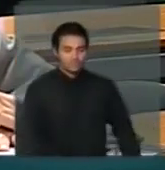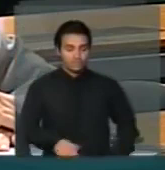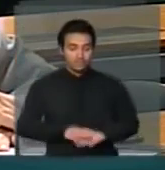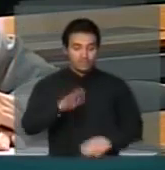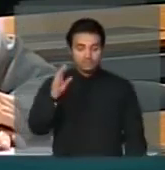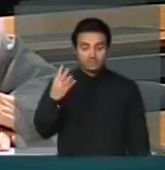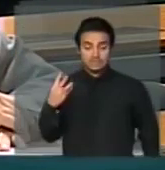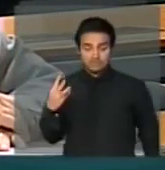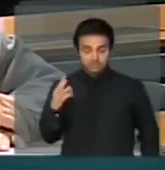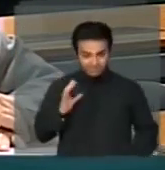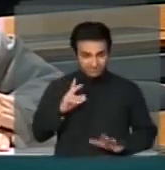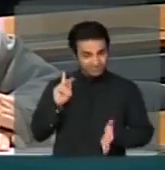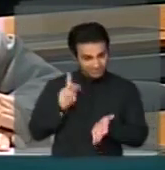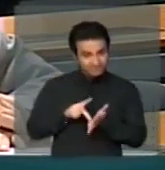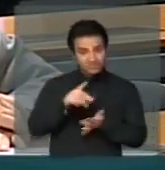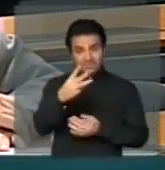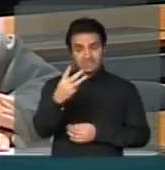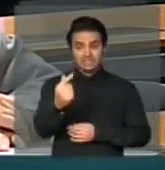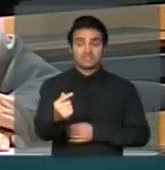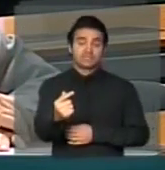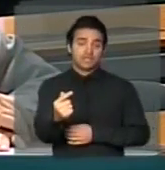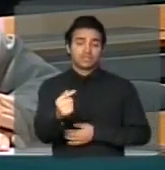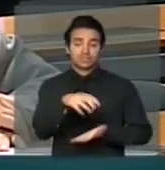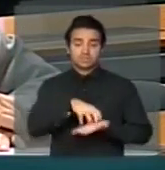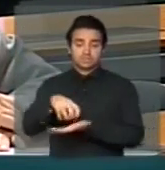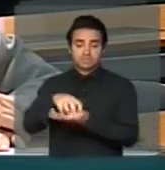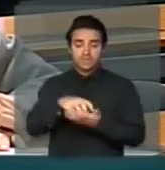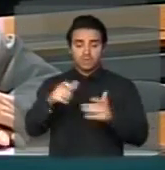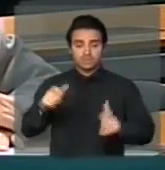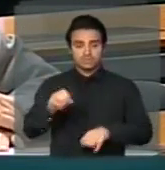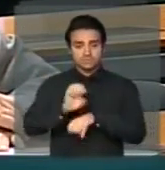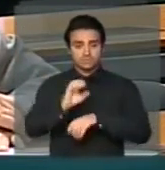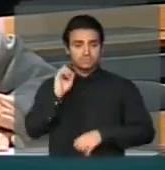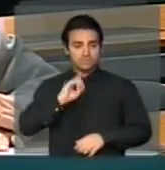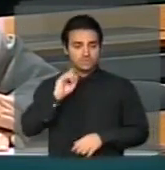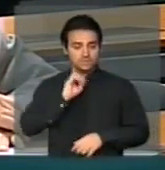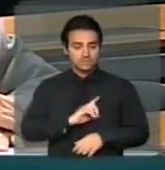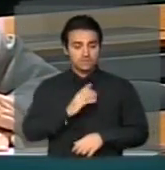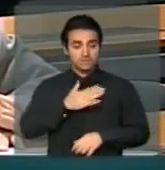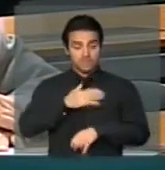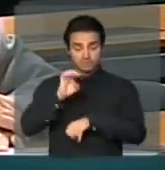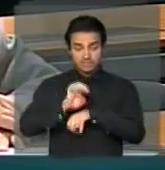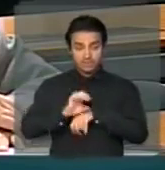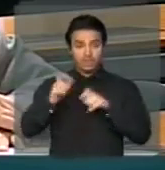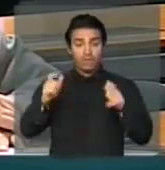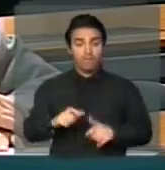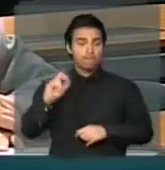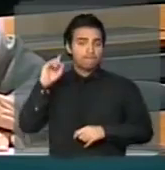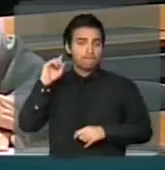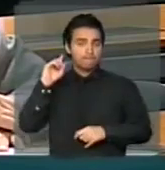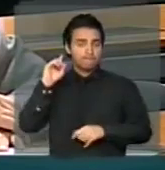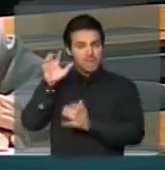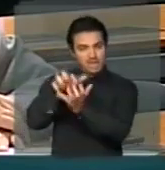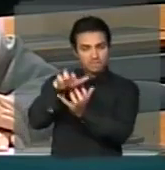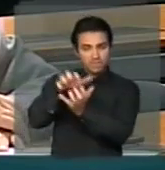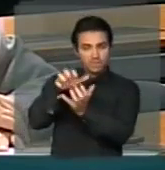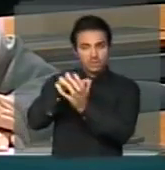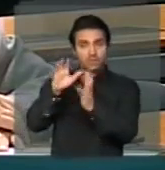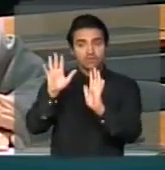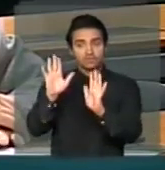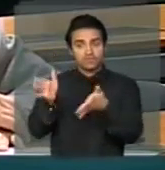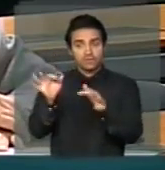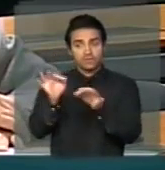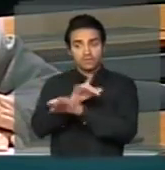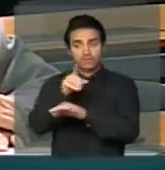37 37 e até o meu estado de Pernambuco nós tivemos pessoal nosso